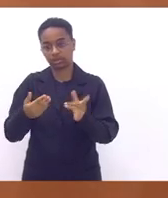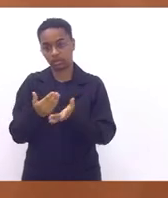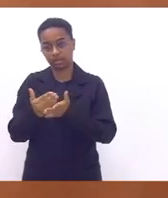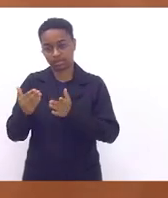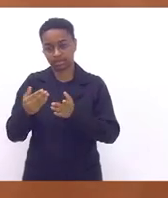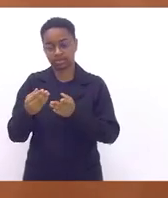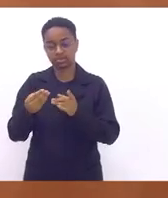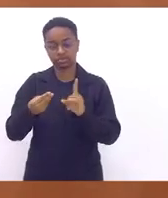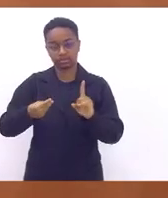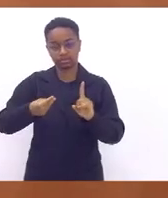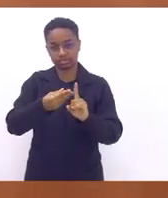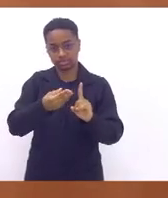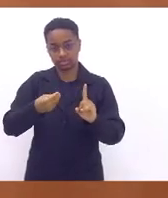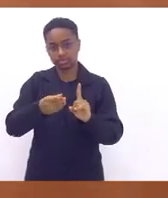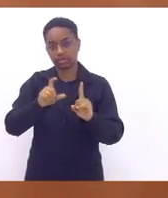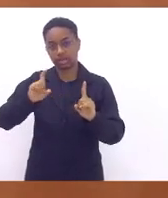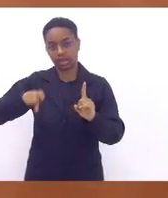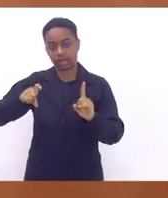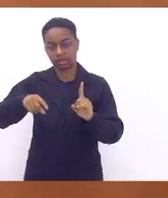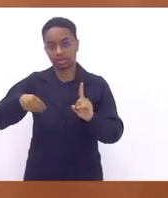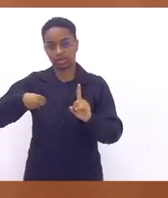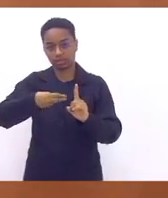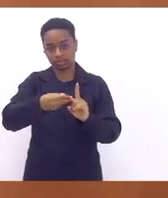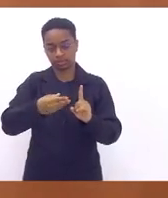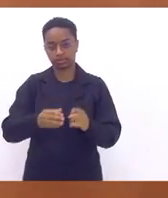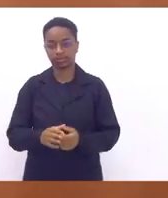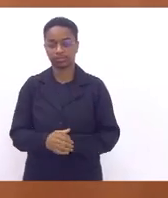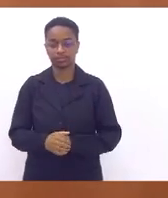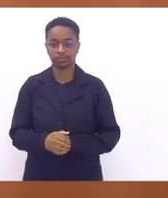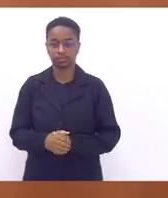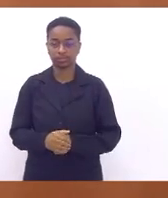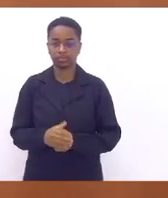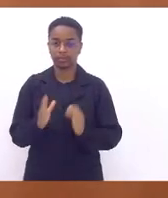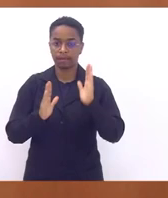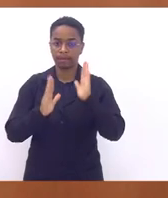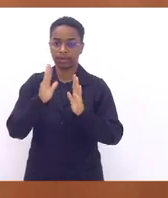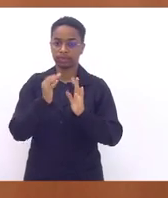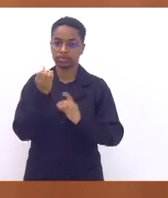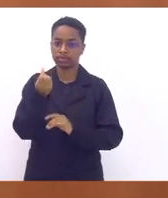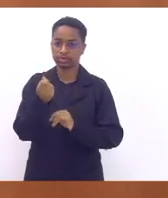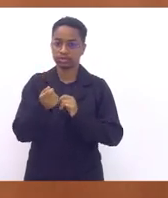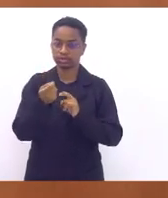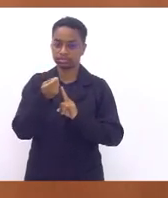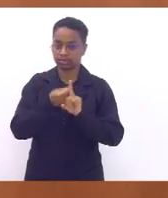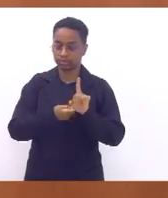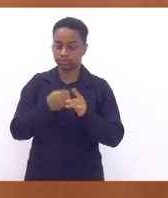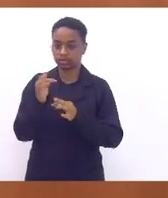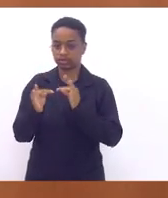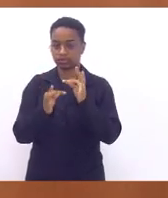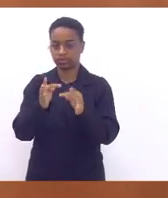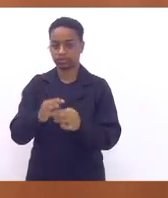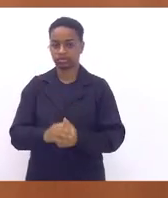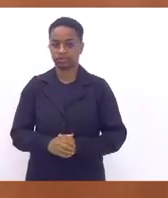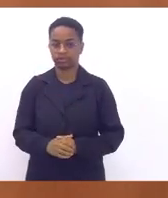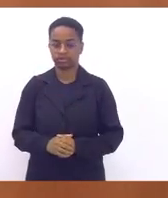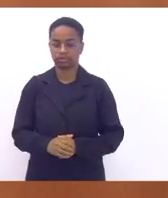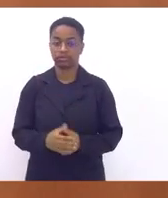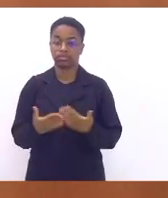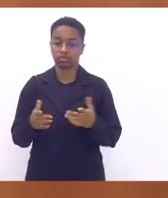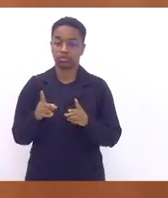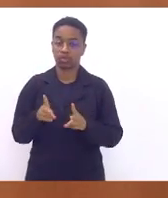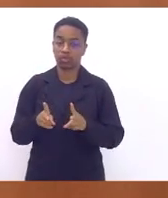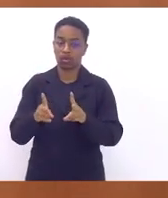passaria a receber automaticamente esse recurso pelos 6 meses de tratamento. Então, isso está em